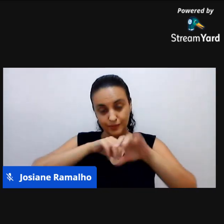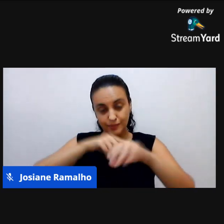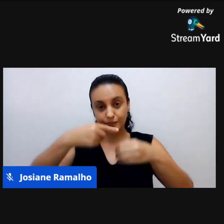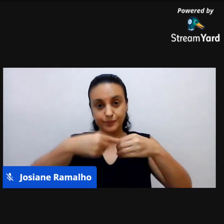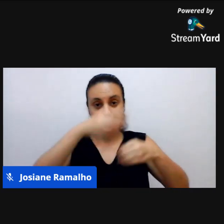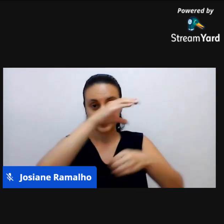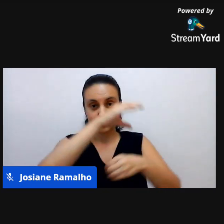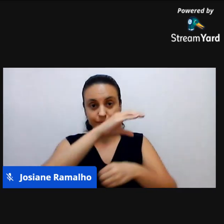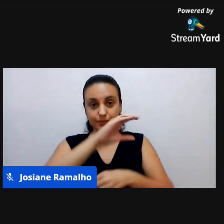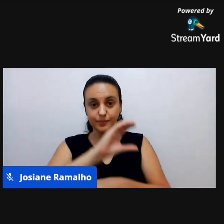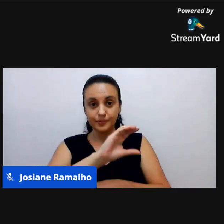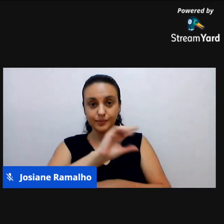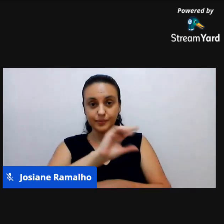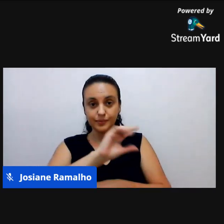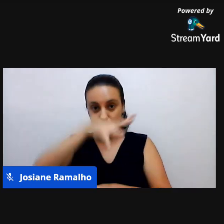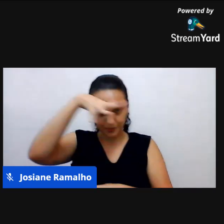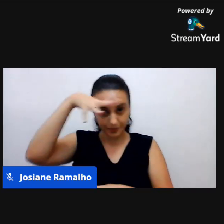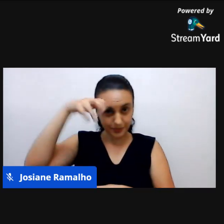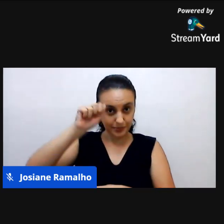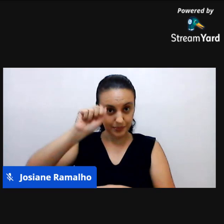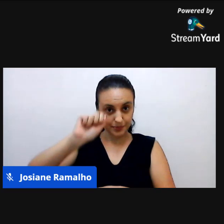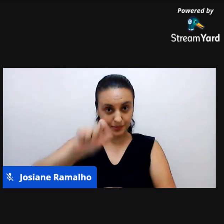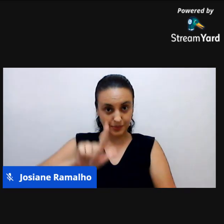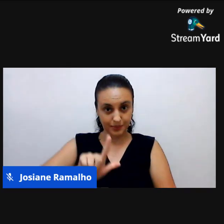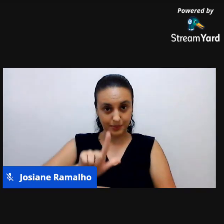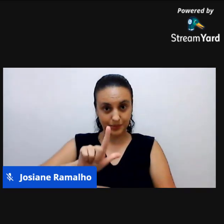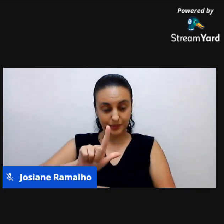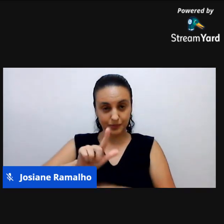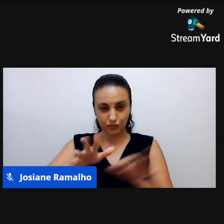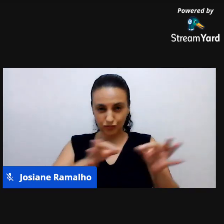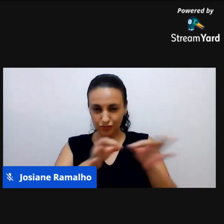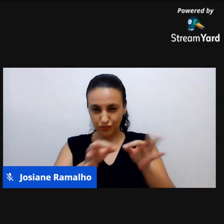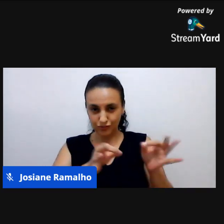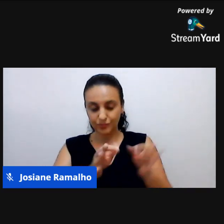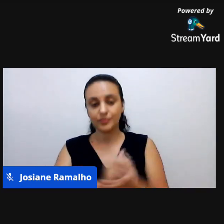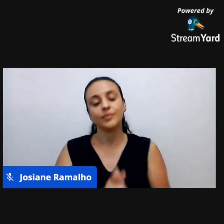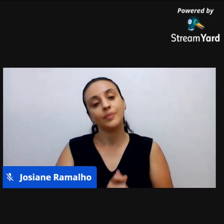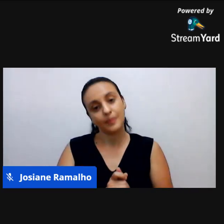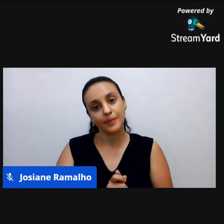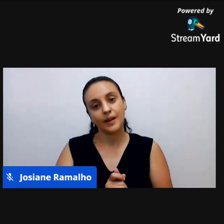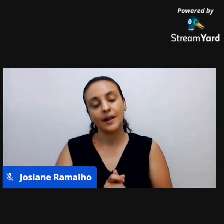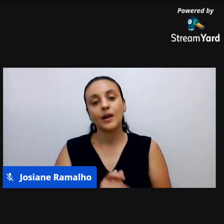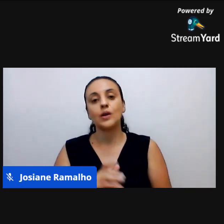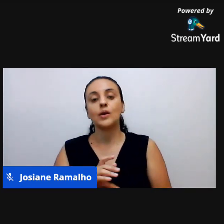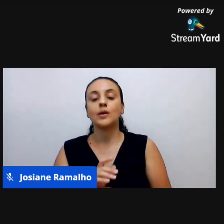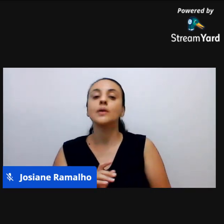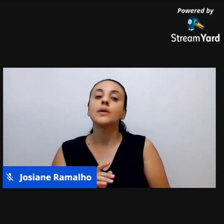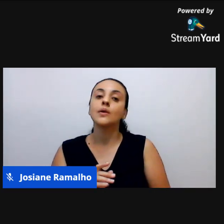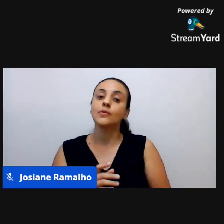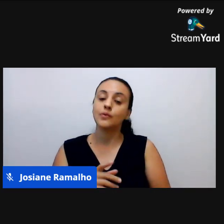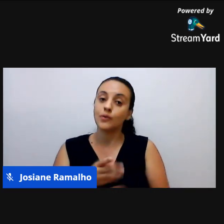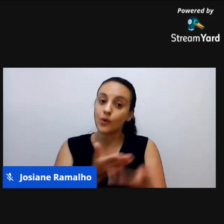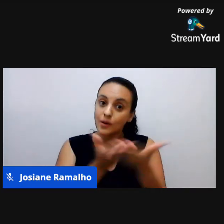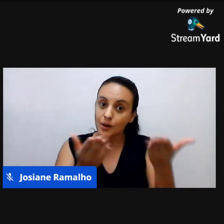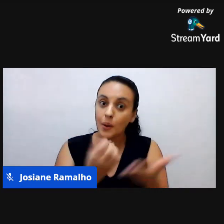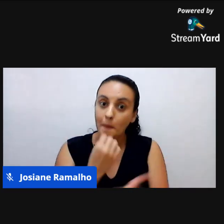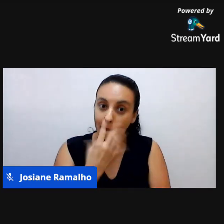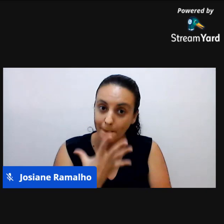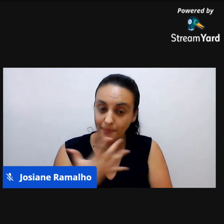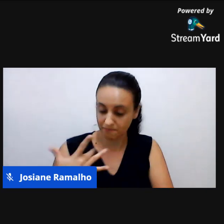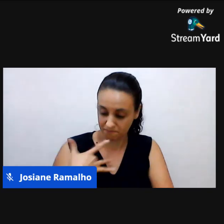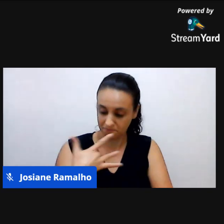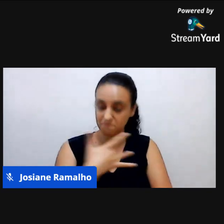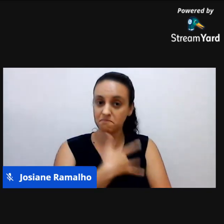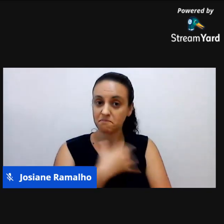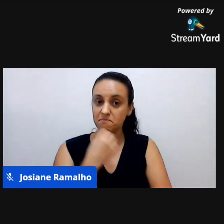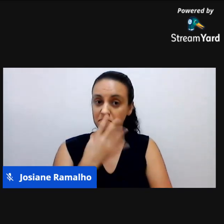Mato Grosso do Sul. Esperamos que você esteja bem, com saúde, cuidando de você